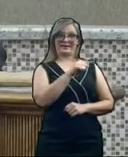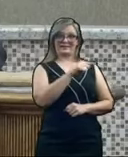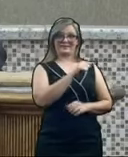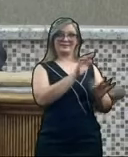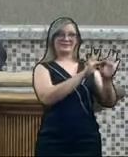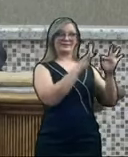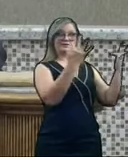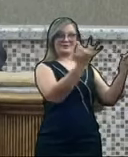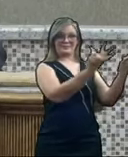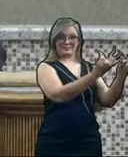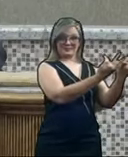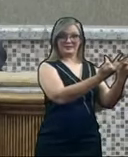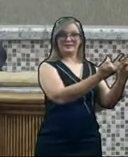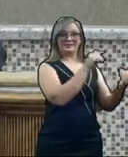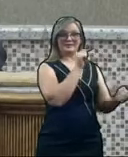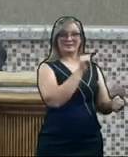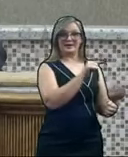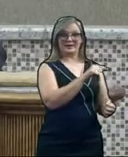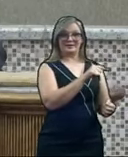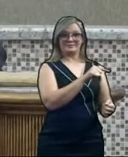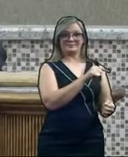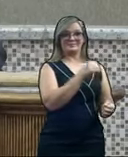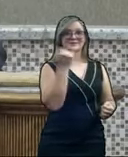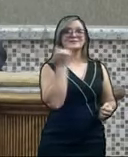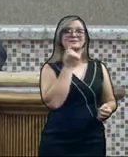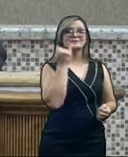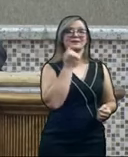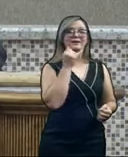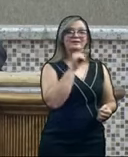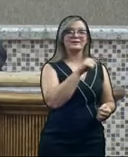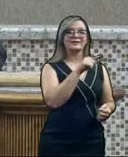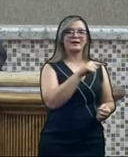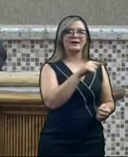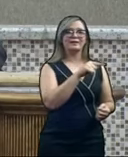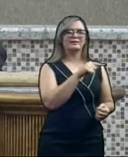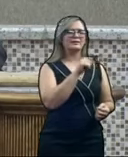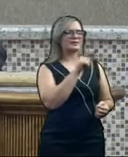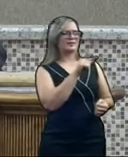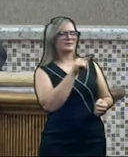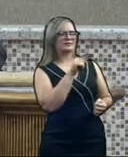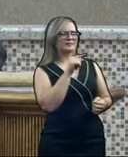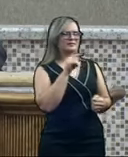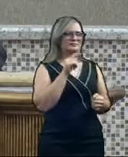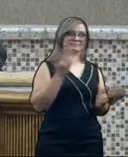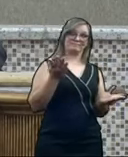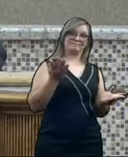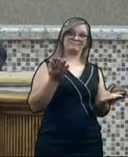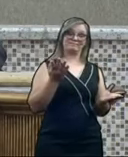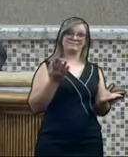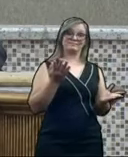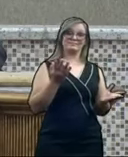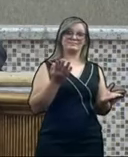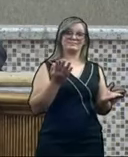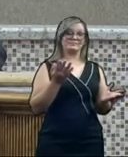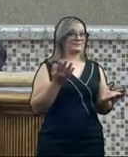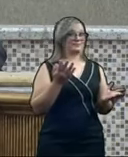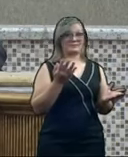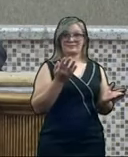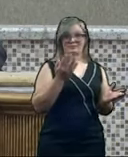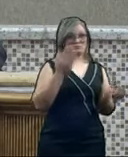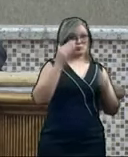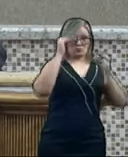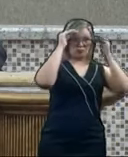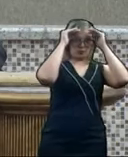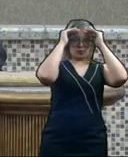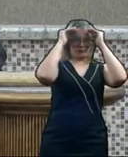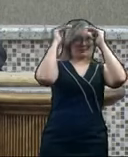Jacó EA sua mãe não foram atentas o atentos a palavra do senhor